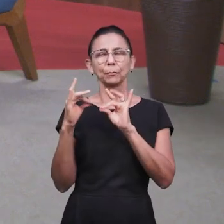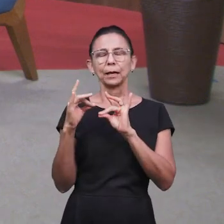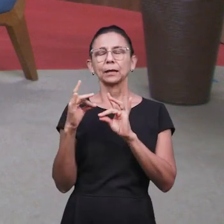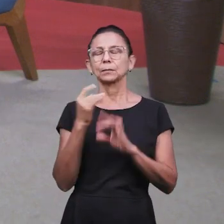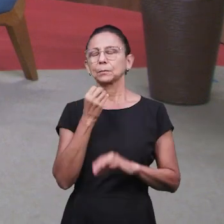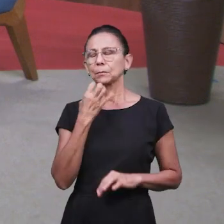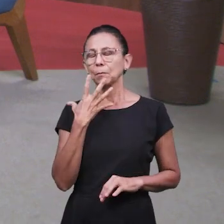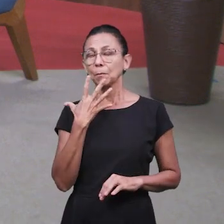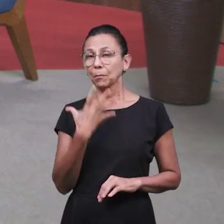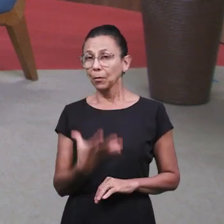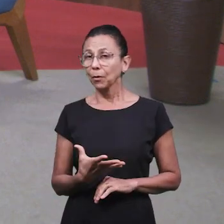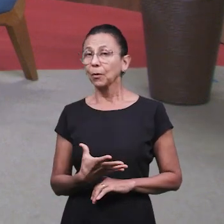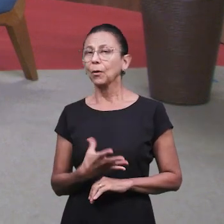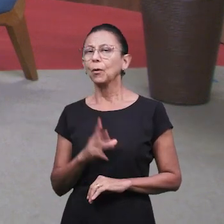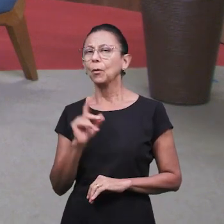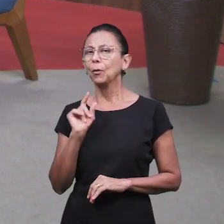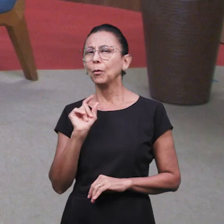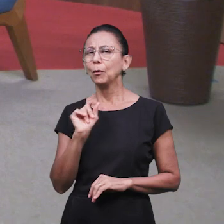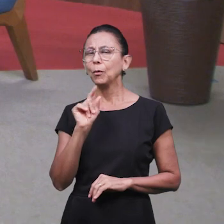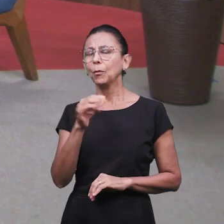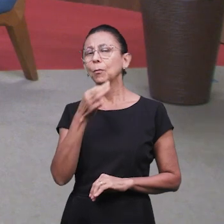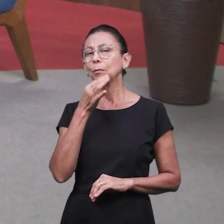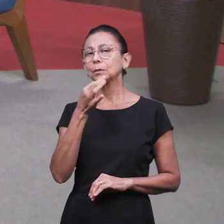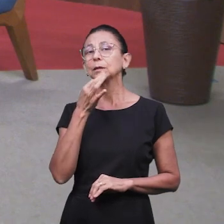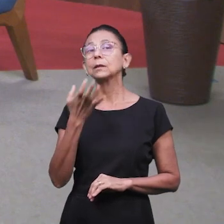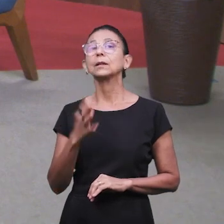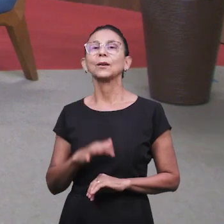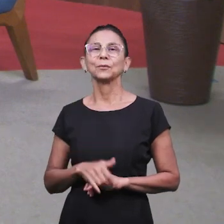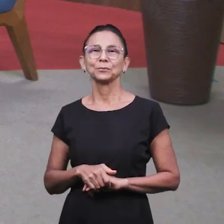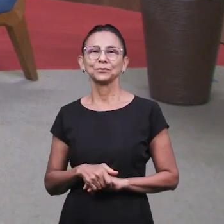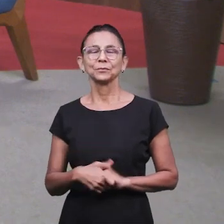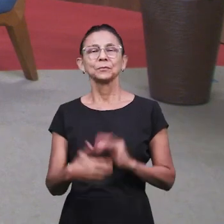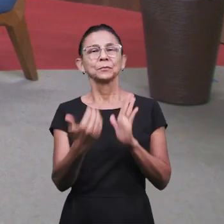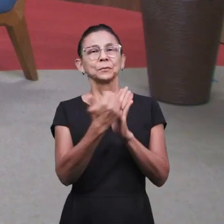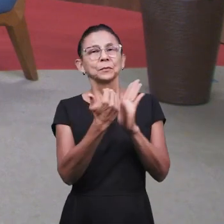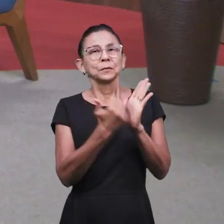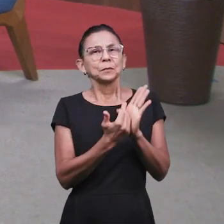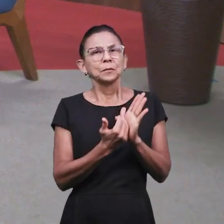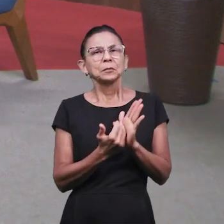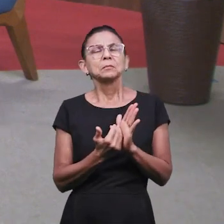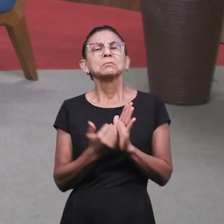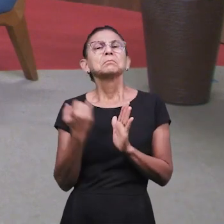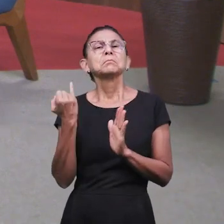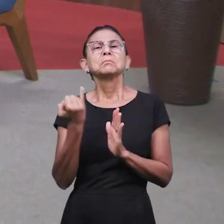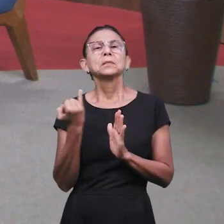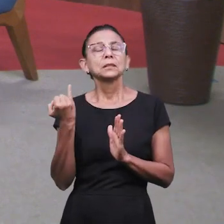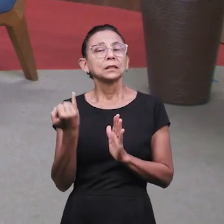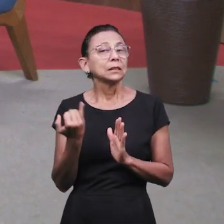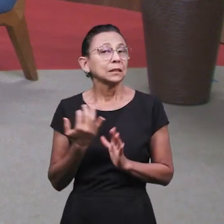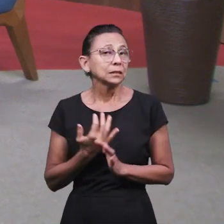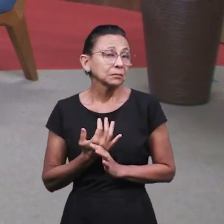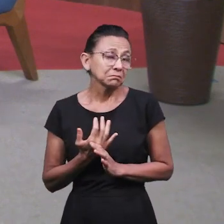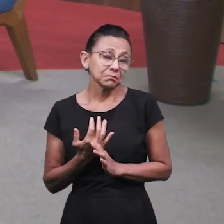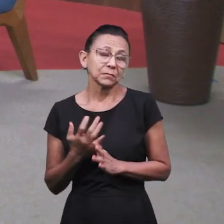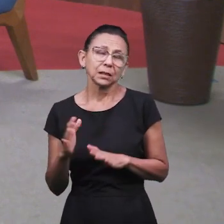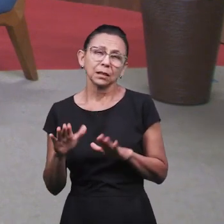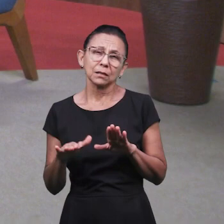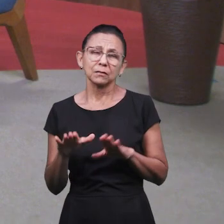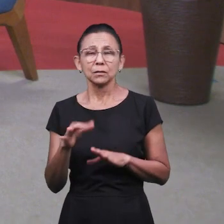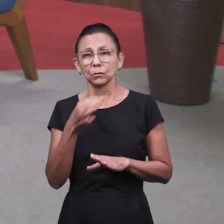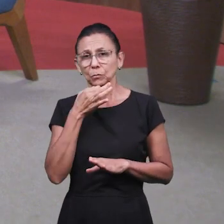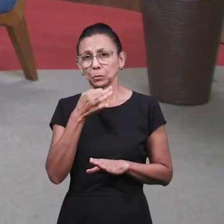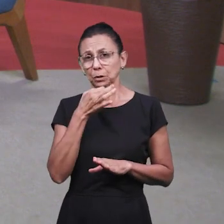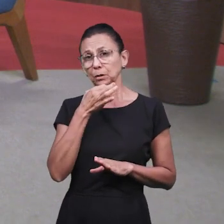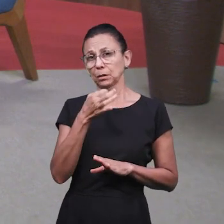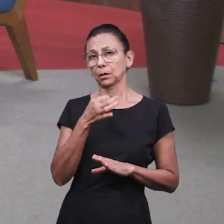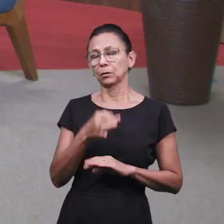né, e saber daquilo que você está vendo nesse programa, da importância do programa para você, eventualmente até alguma sugestão que você